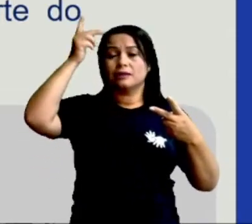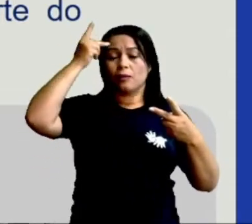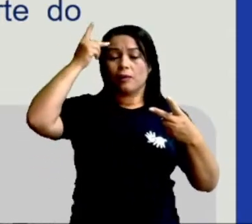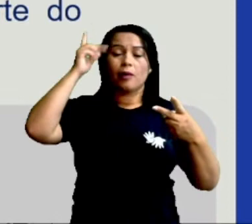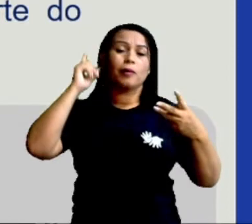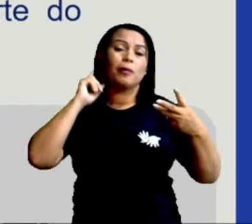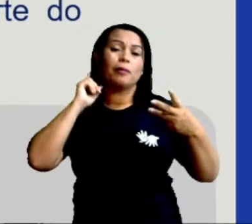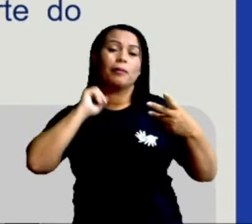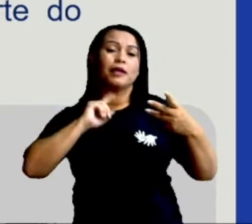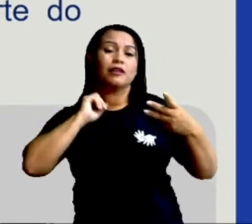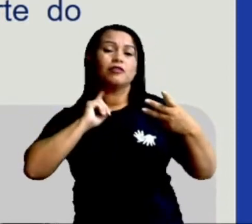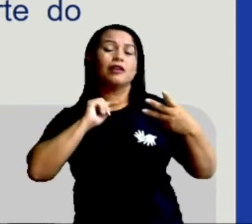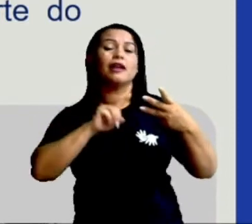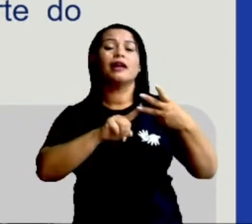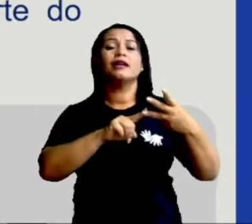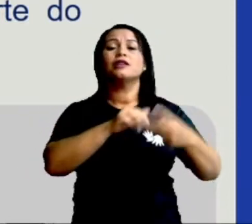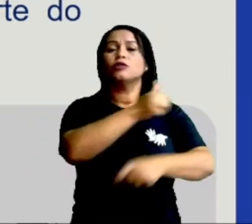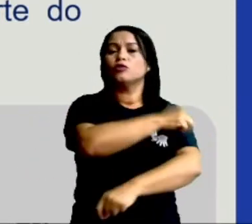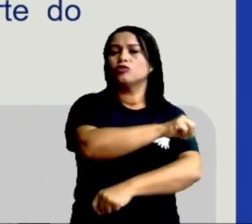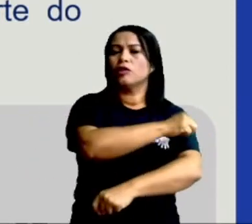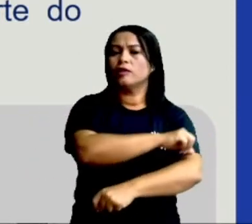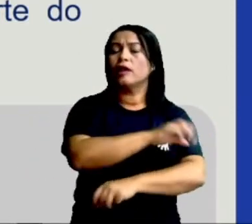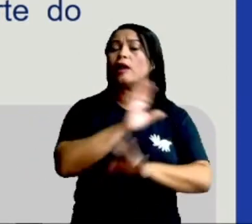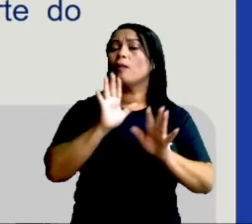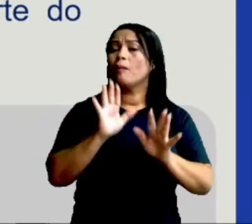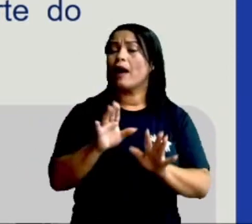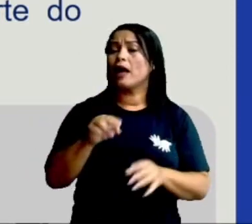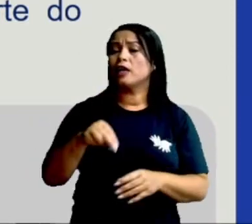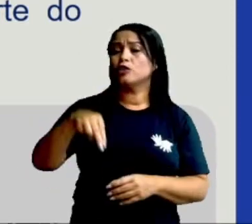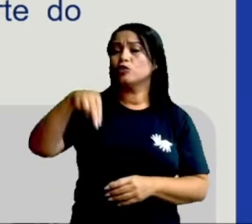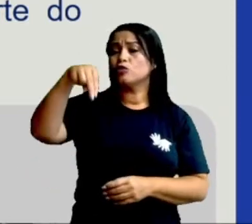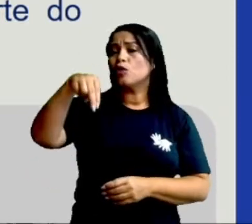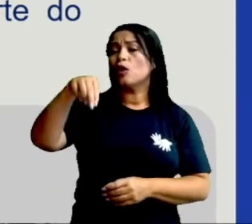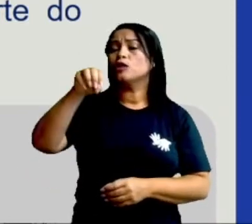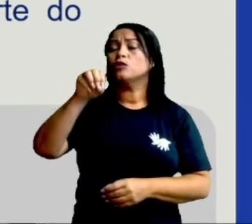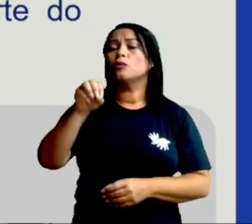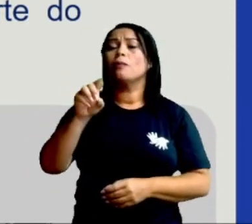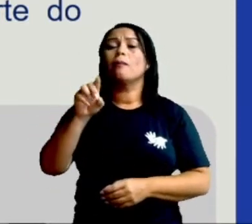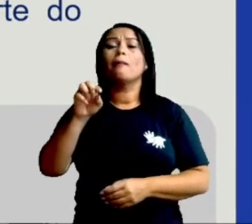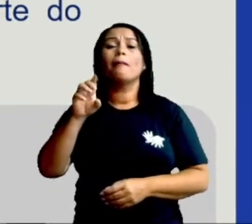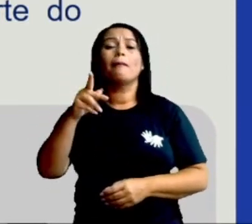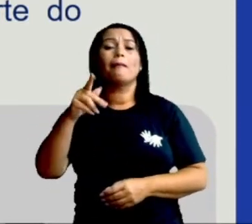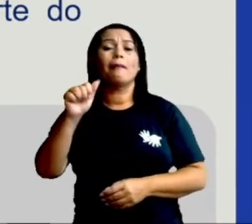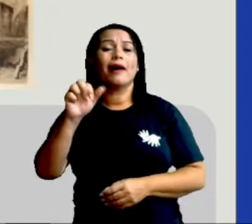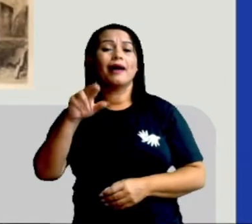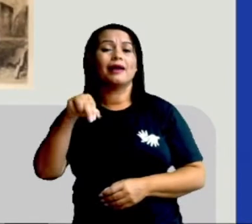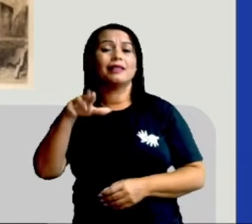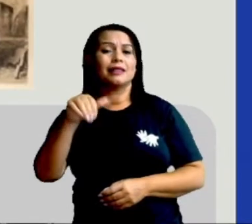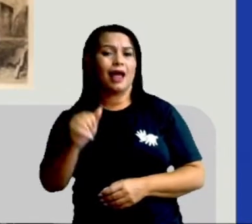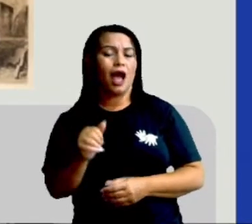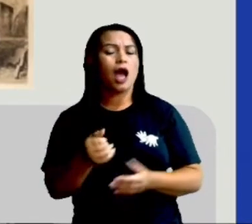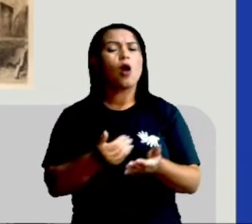Paulista e Norte do Paraná que ela alcançou as condições favoráveis para o plantio.